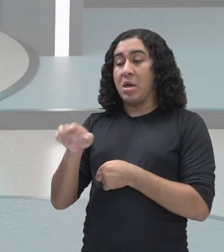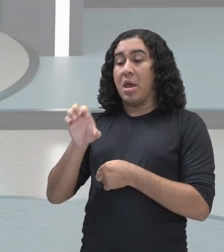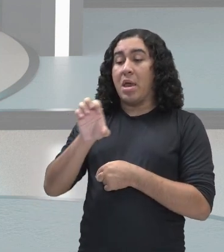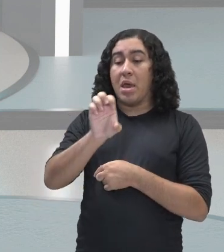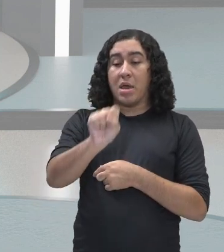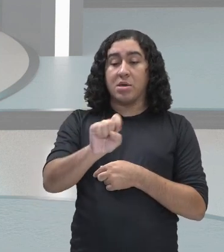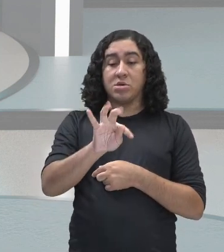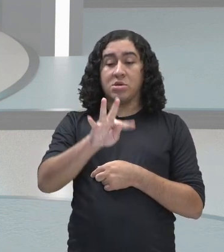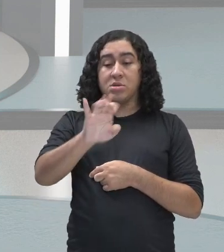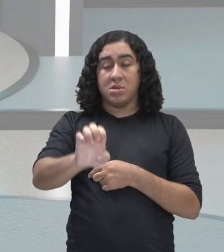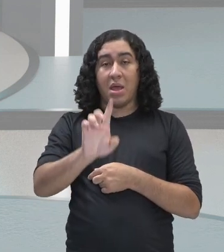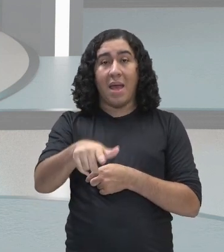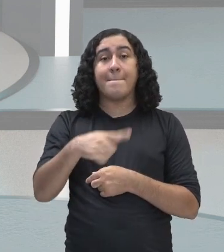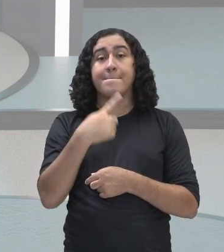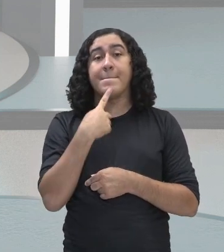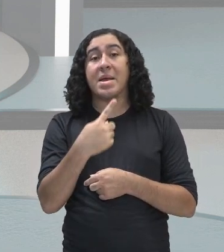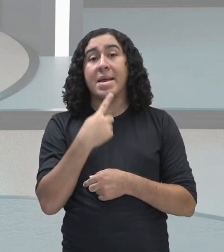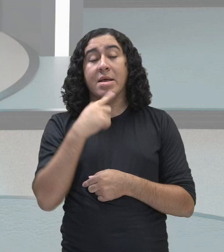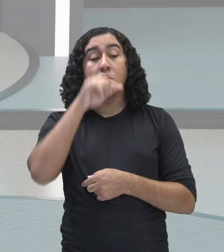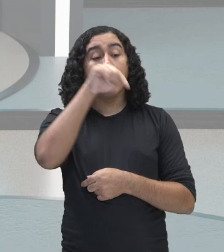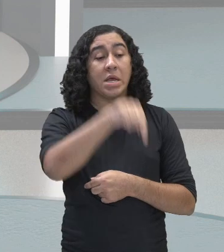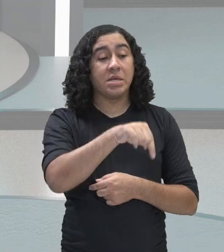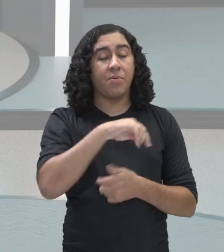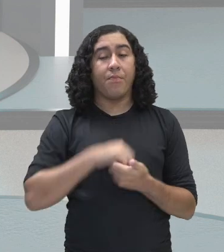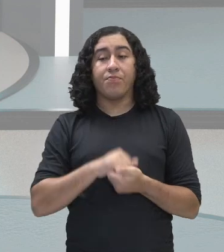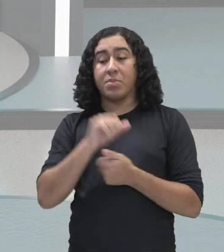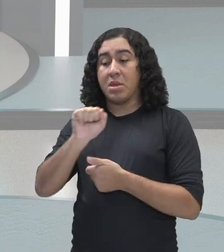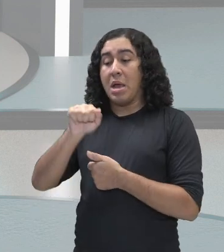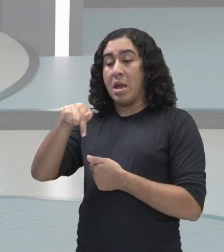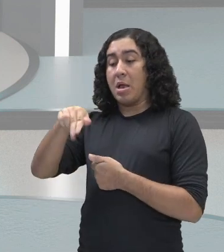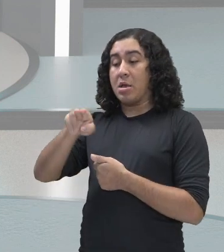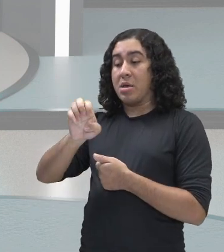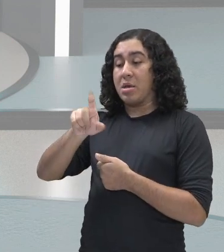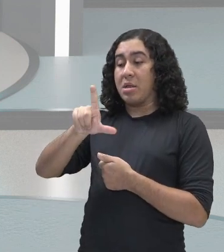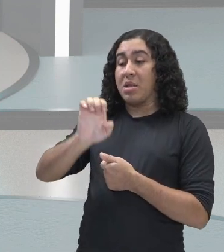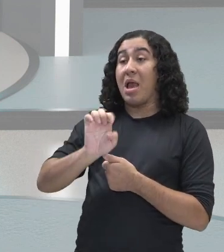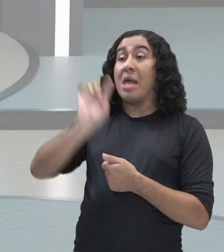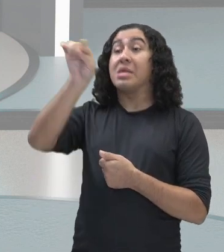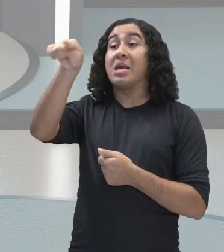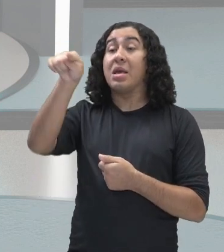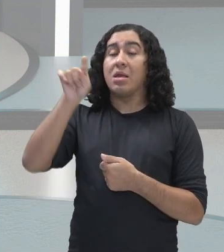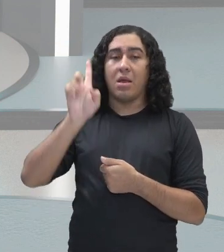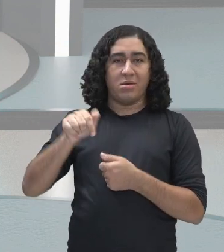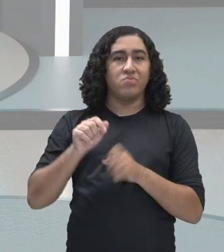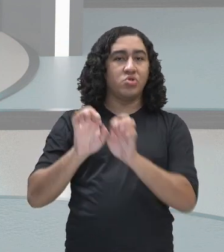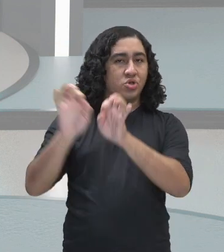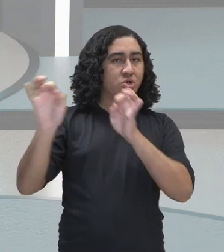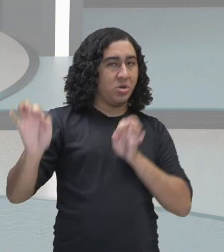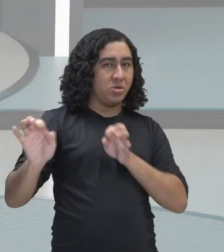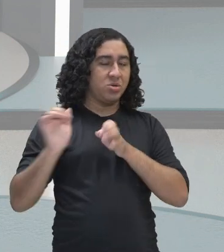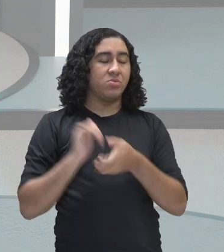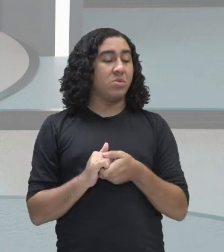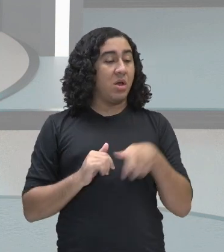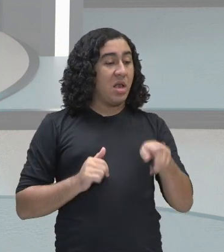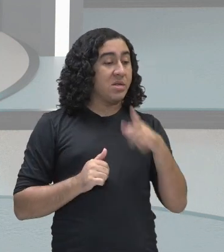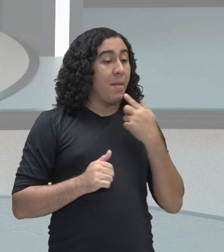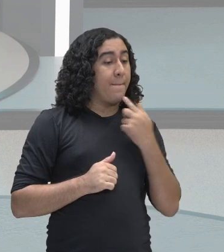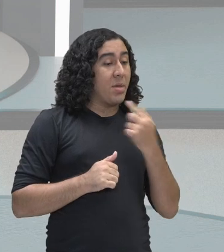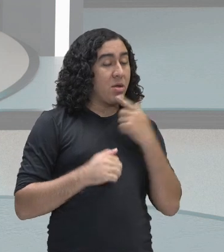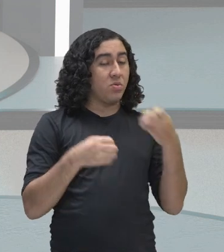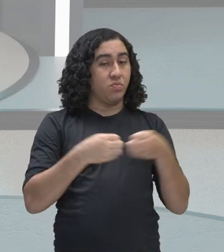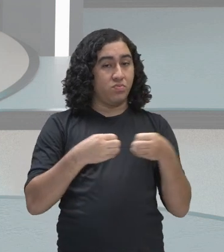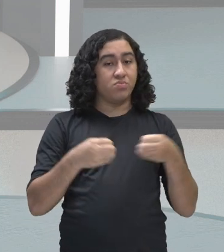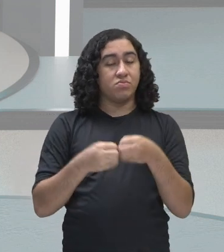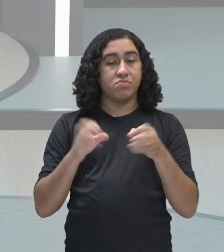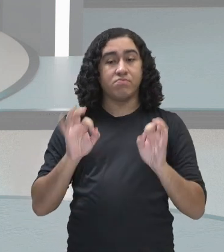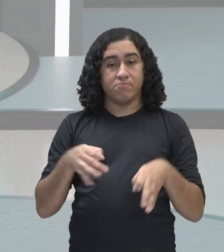próximo do falante, tá? E aquele é algo distante, esse também é algo mais distante do que o este, tá?